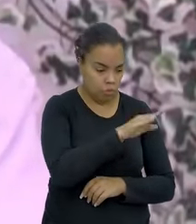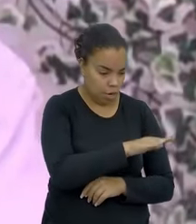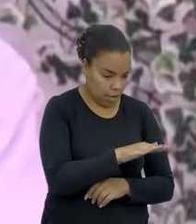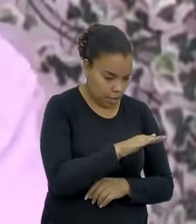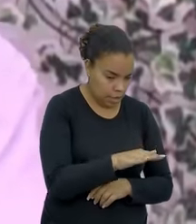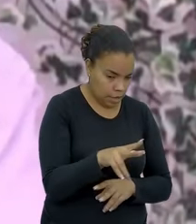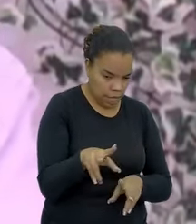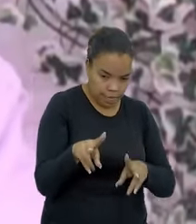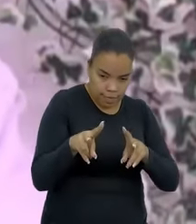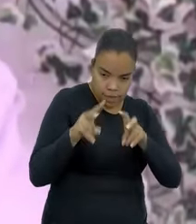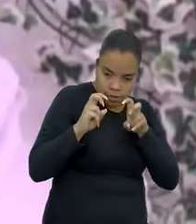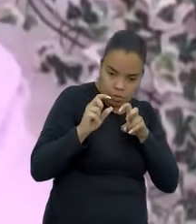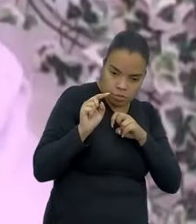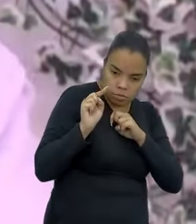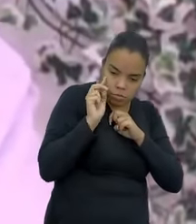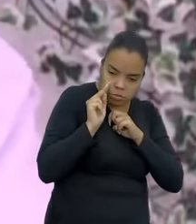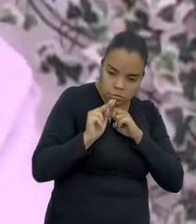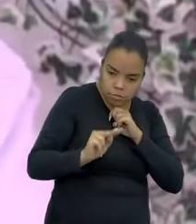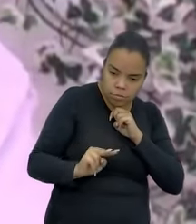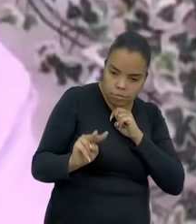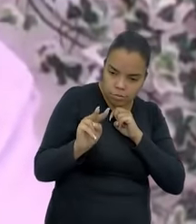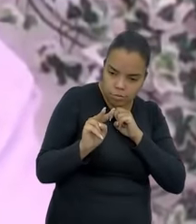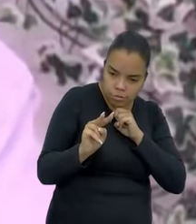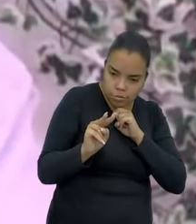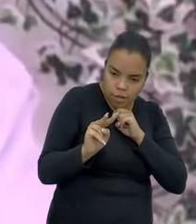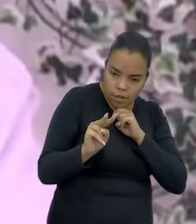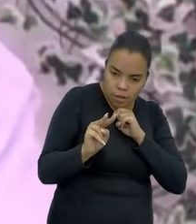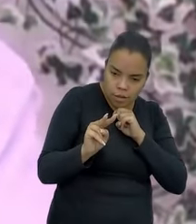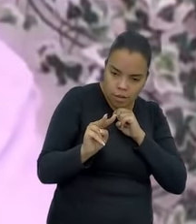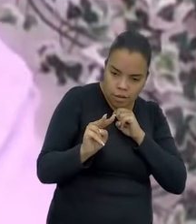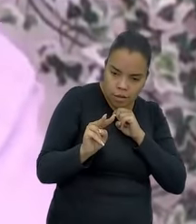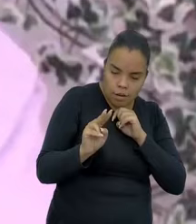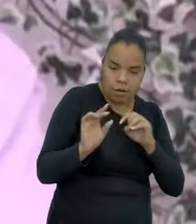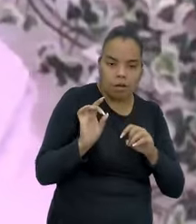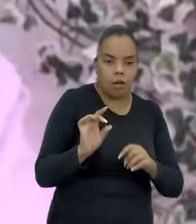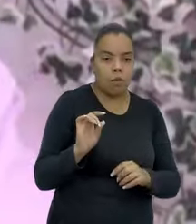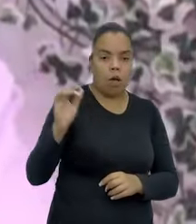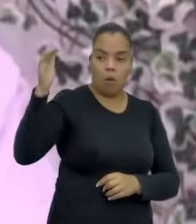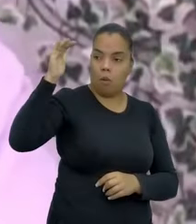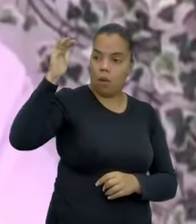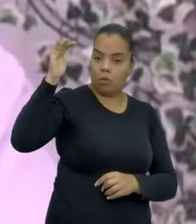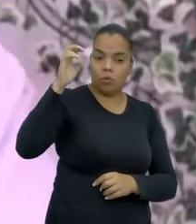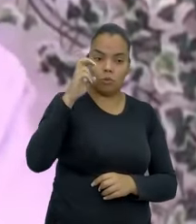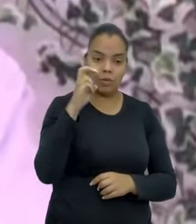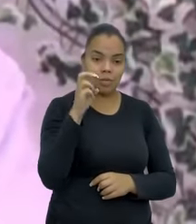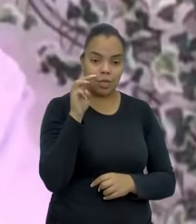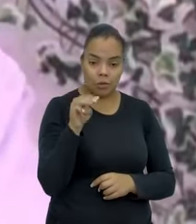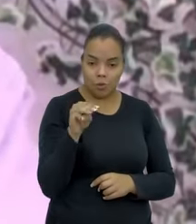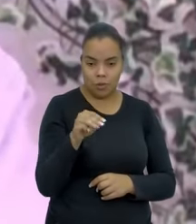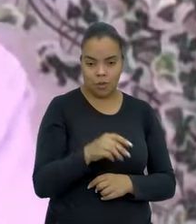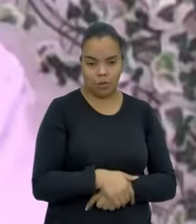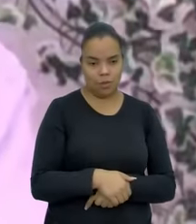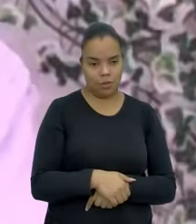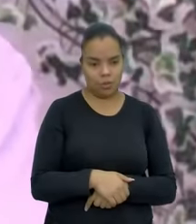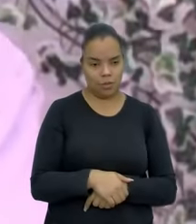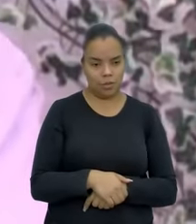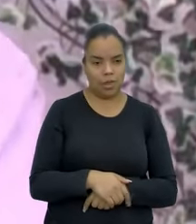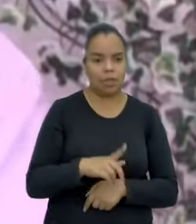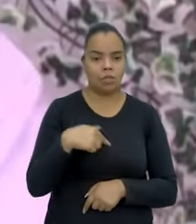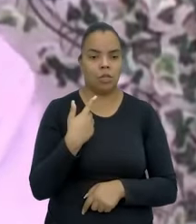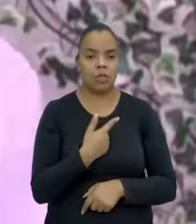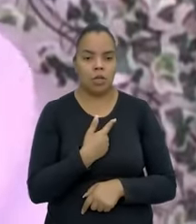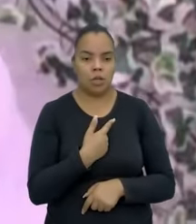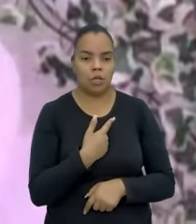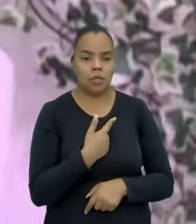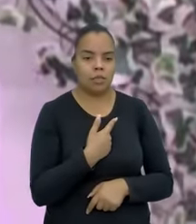que elas fica praticamente concentrada durante três minutos um adulto durante 5 minutos e isso é a